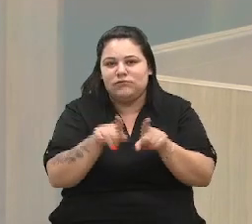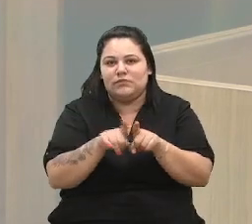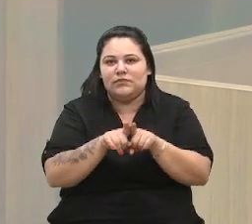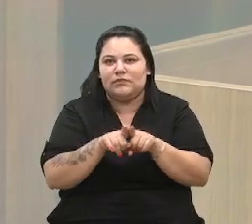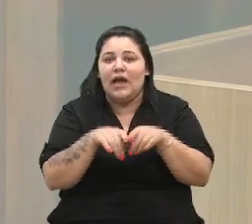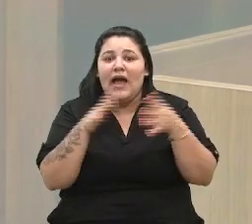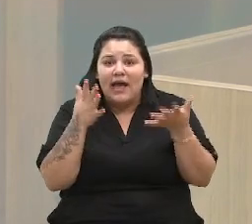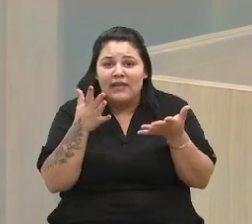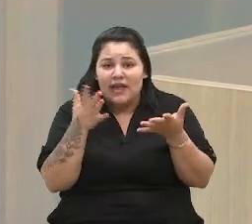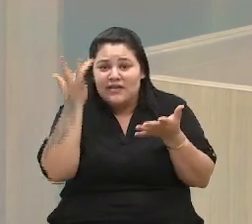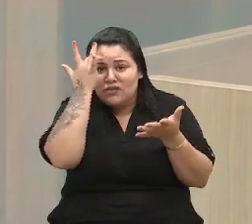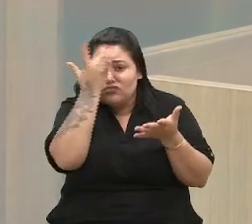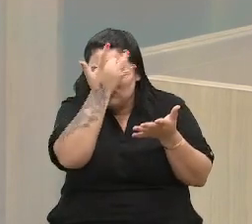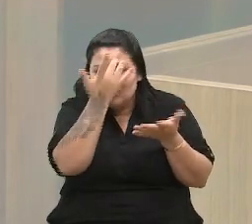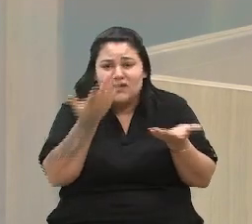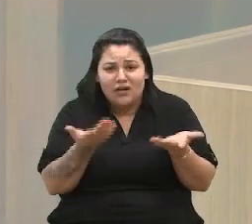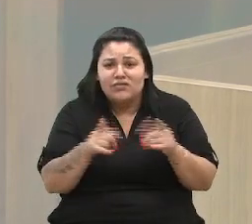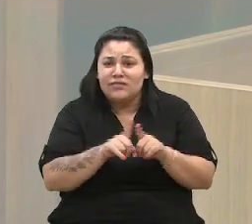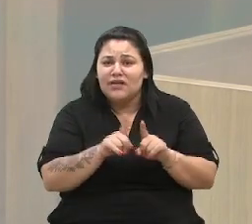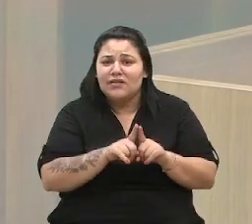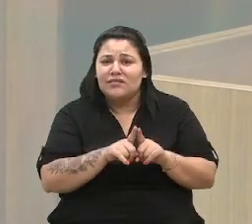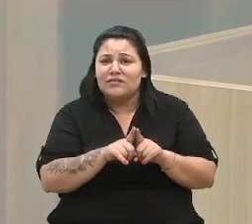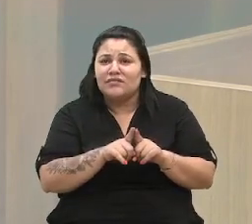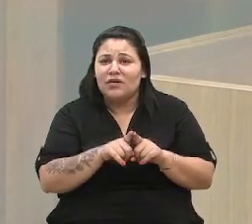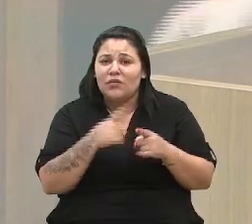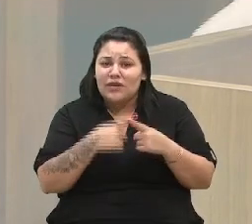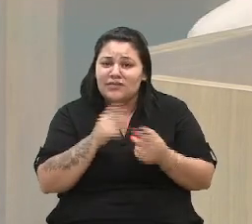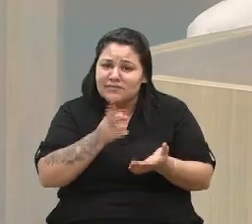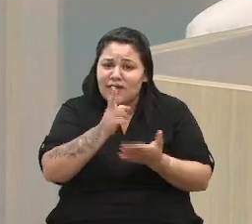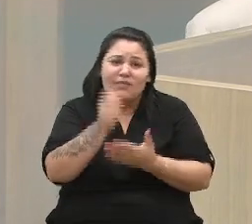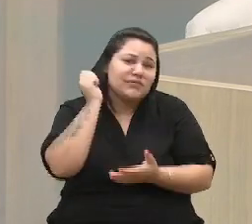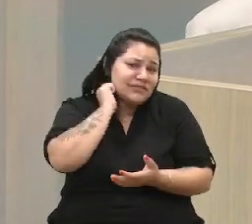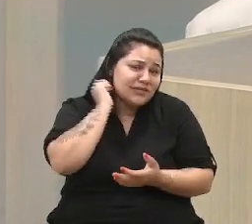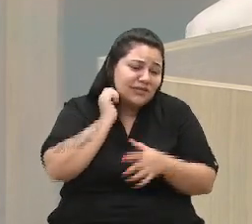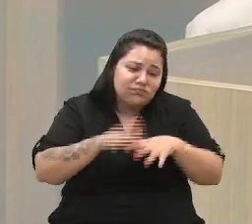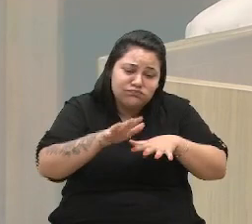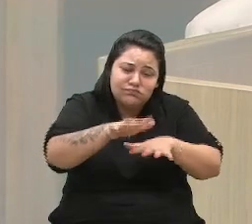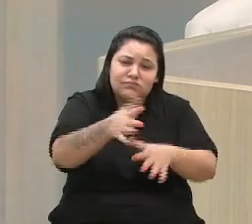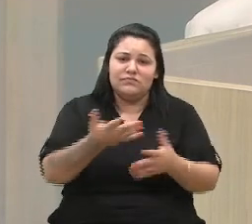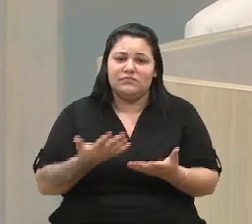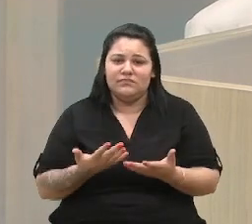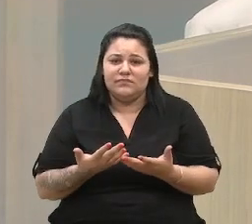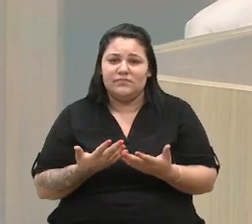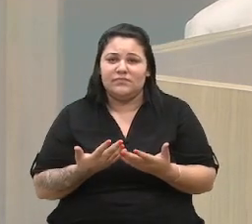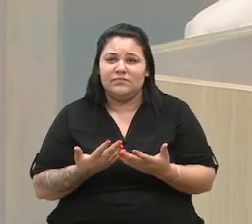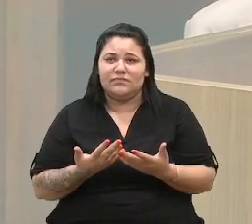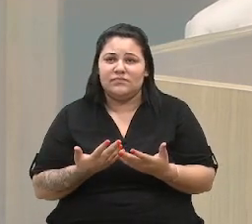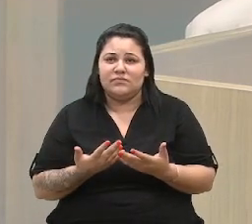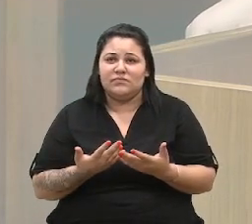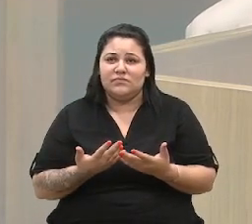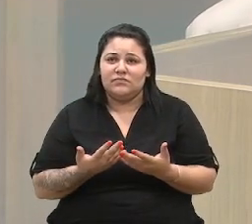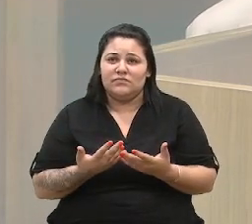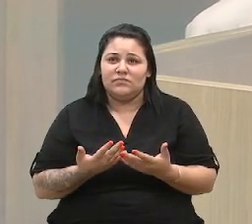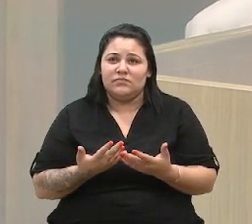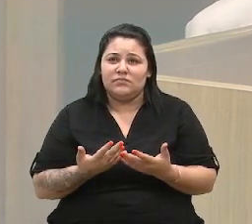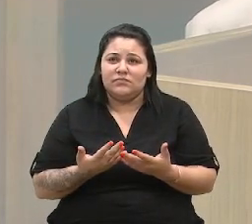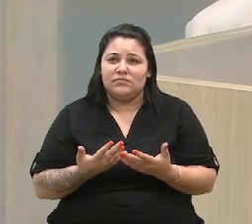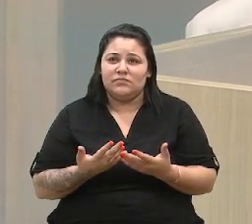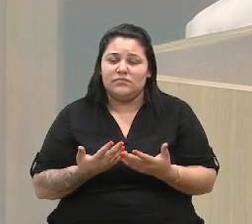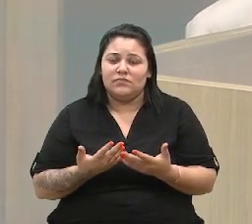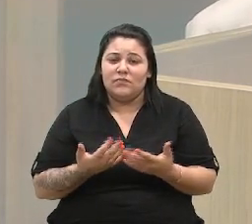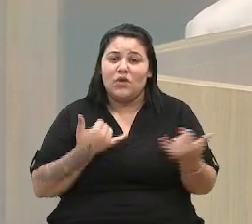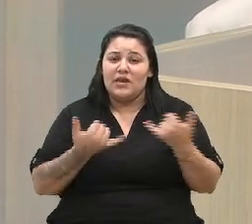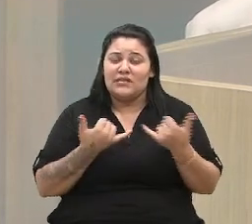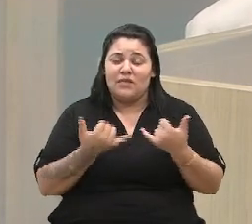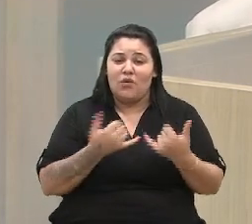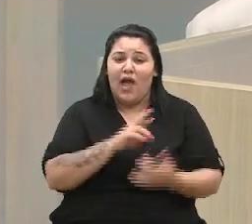das pessoas, né, que acabam se estressando dentro do trânsito. Então, a Radial Sudoeste, por